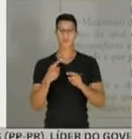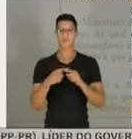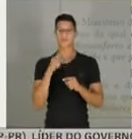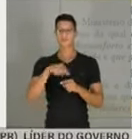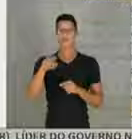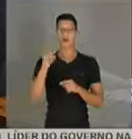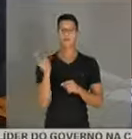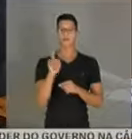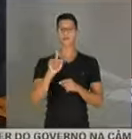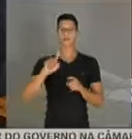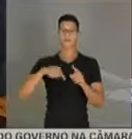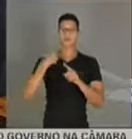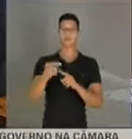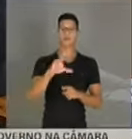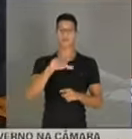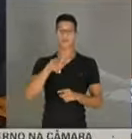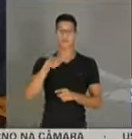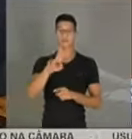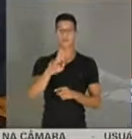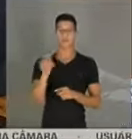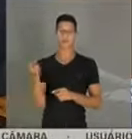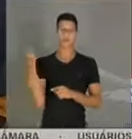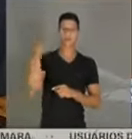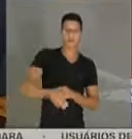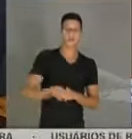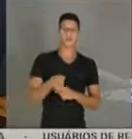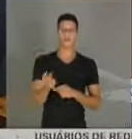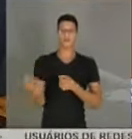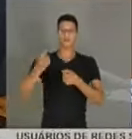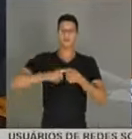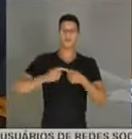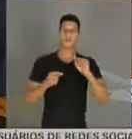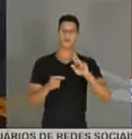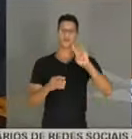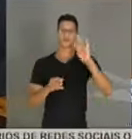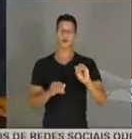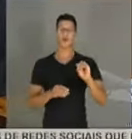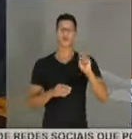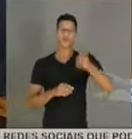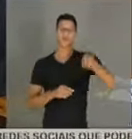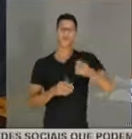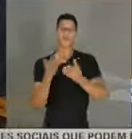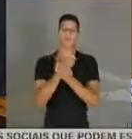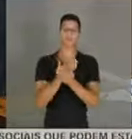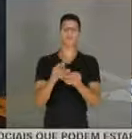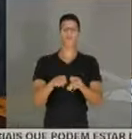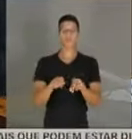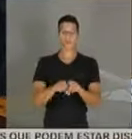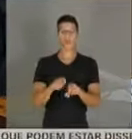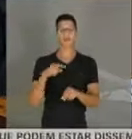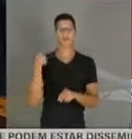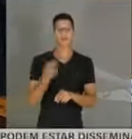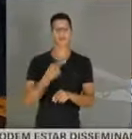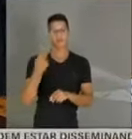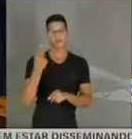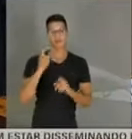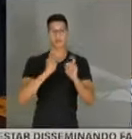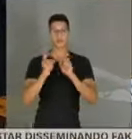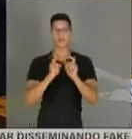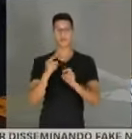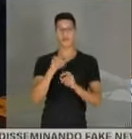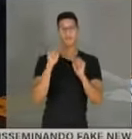só apareceu depois que a CGU impôs que voltasse para os autos do processo administrativo? Interessante que na segunda reunião,